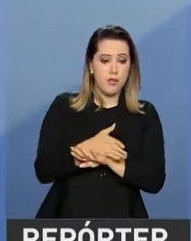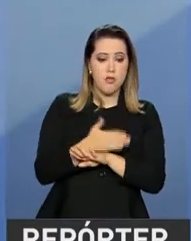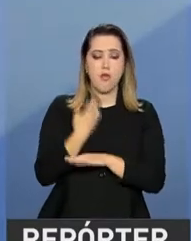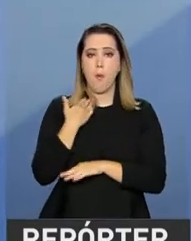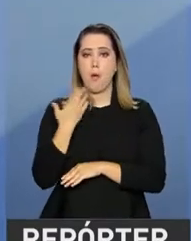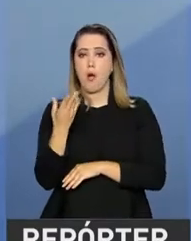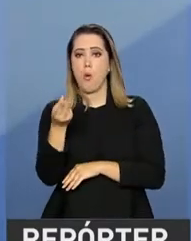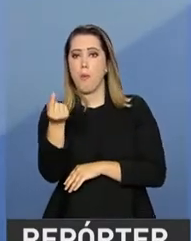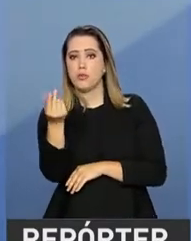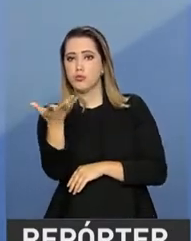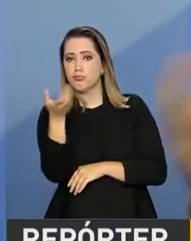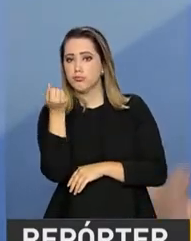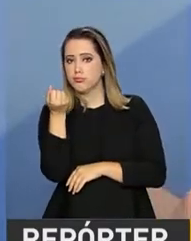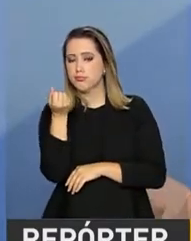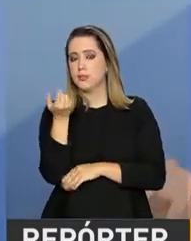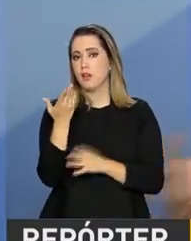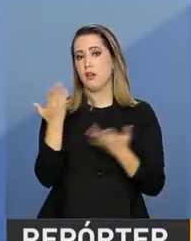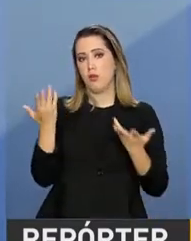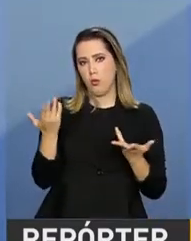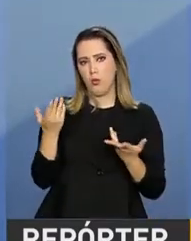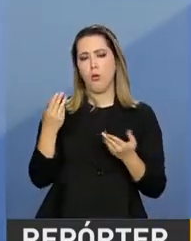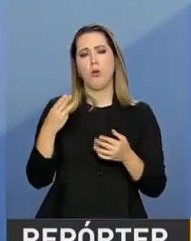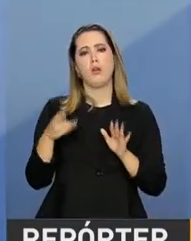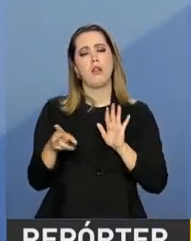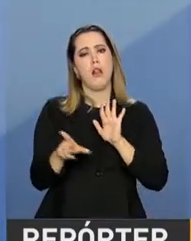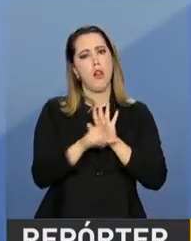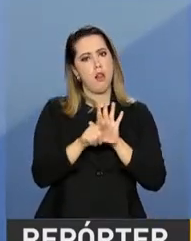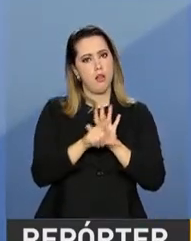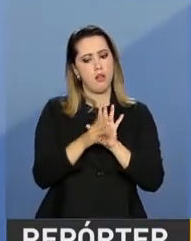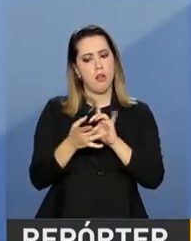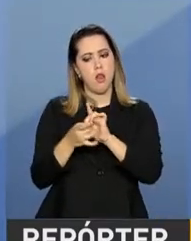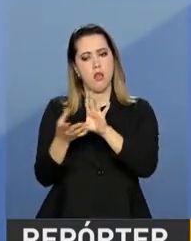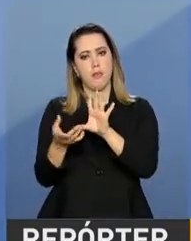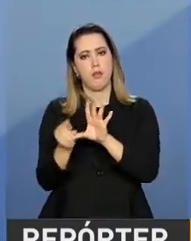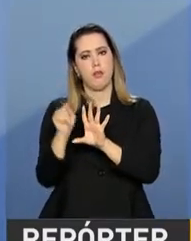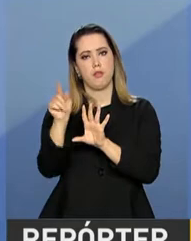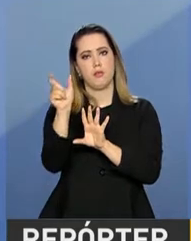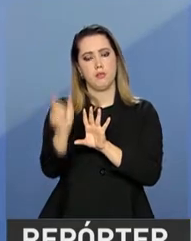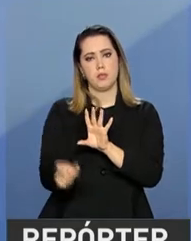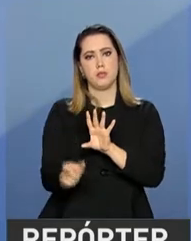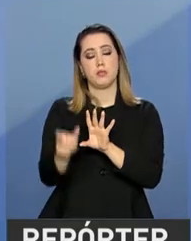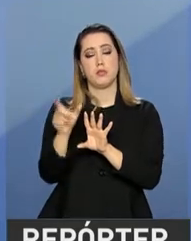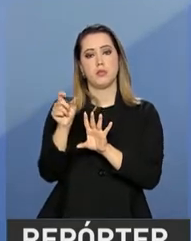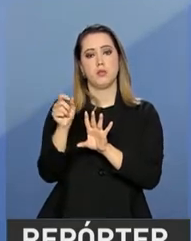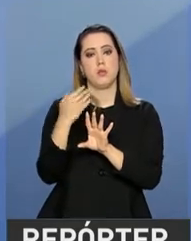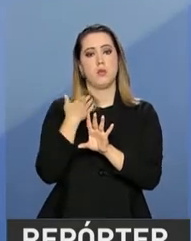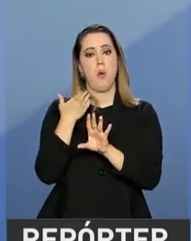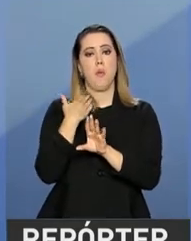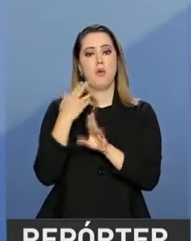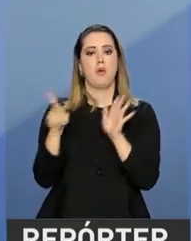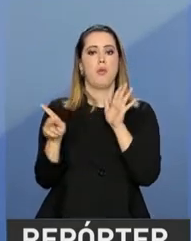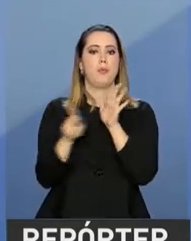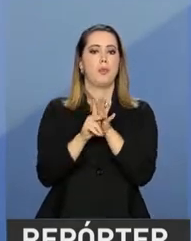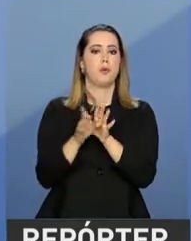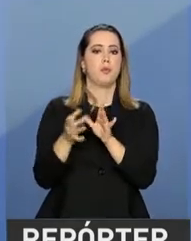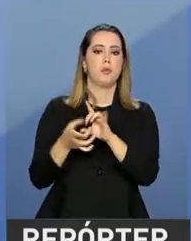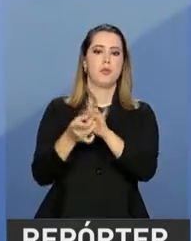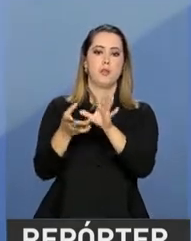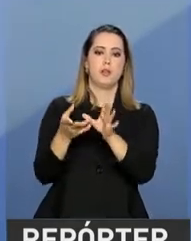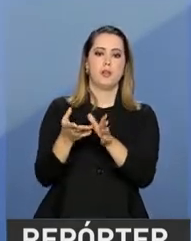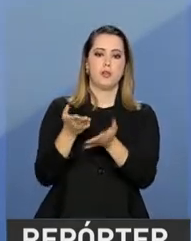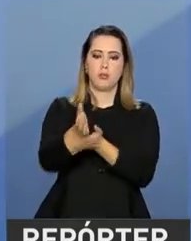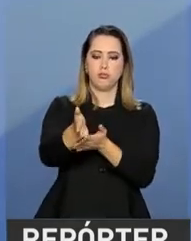pedir o crédito a medida provisória ela da autoridade aos bancos para fazer já o